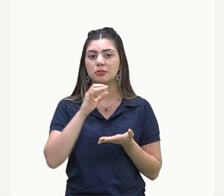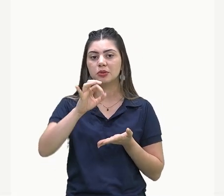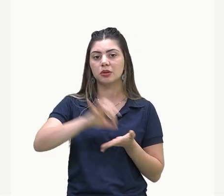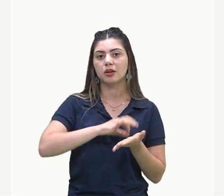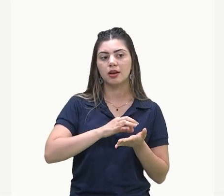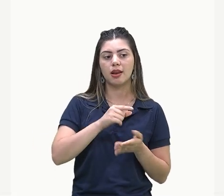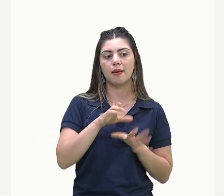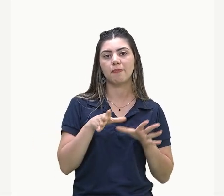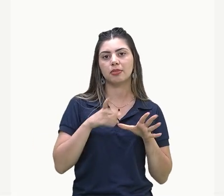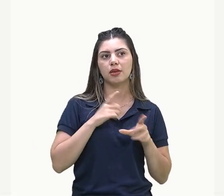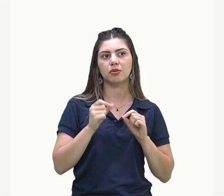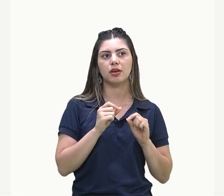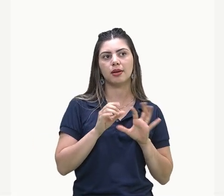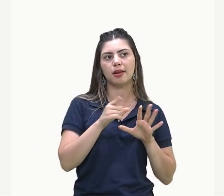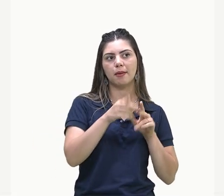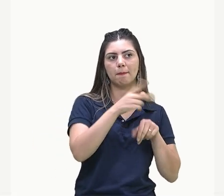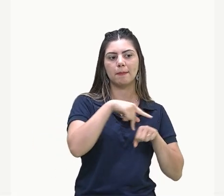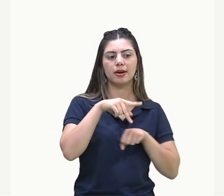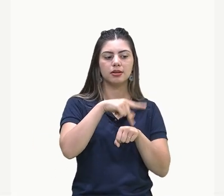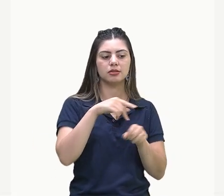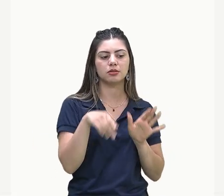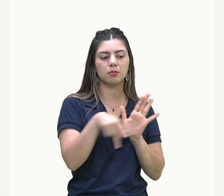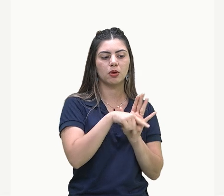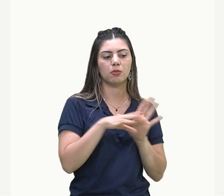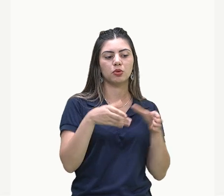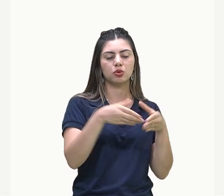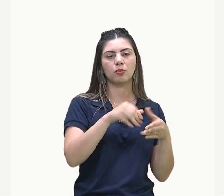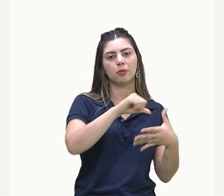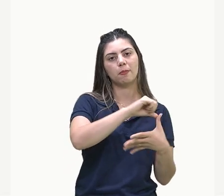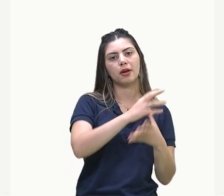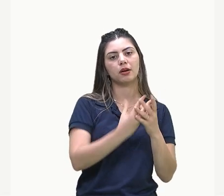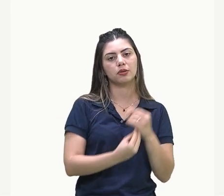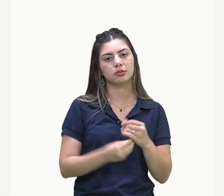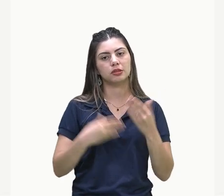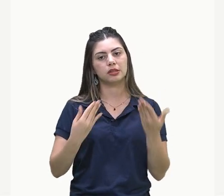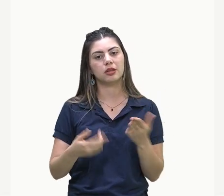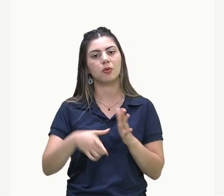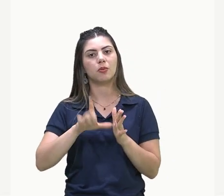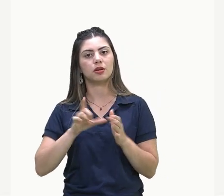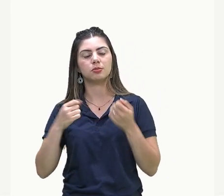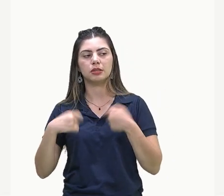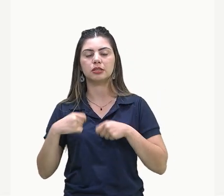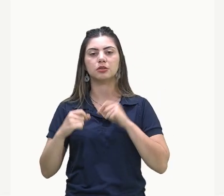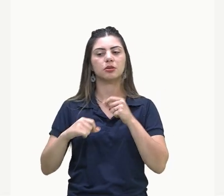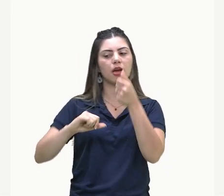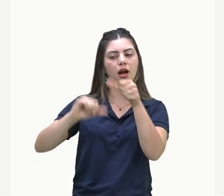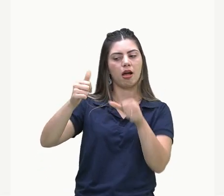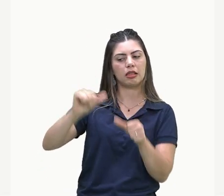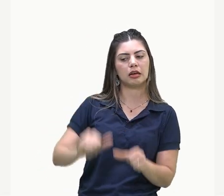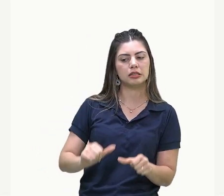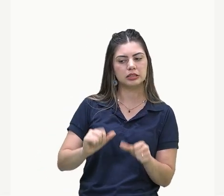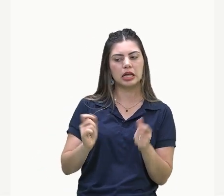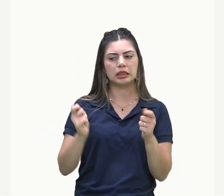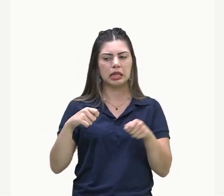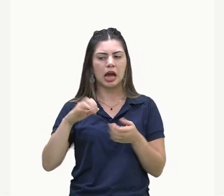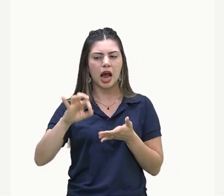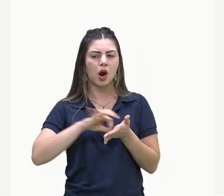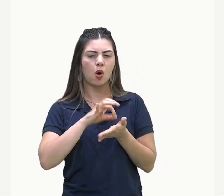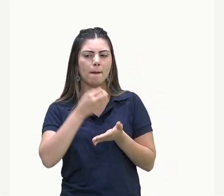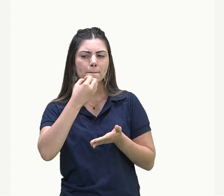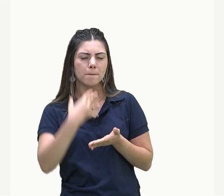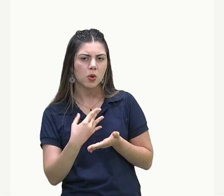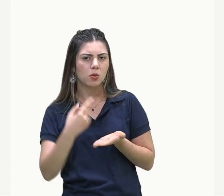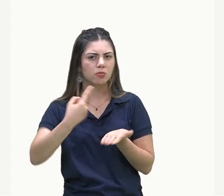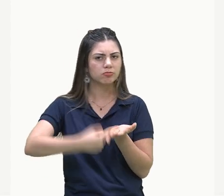países que fazem parte do Mercosul. Então, tudo isso nós temos que analisar essas